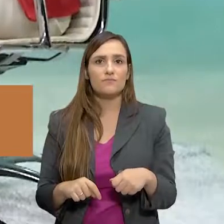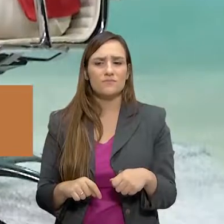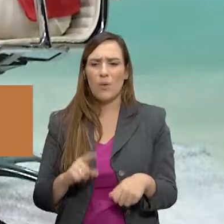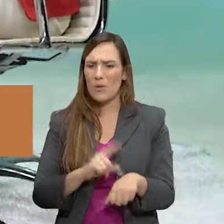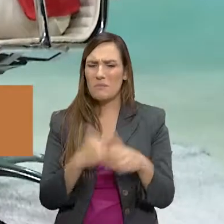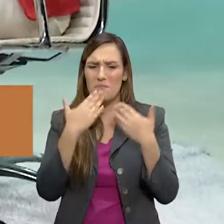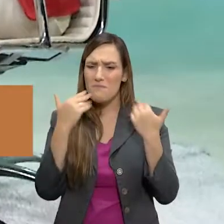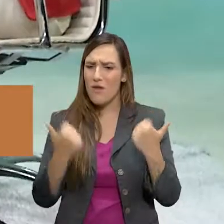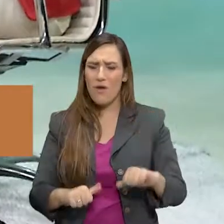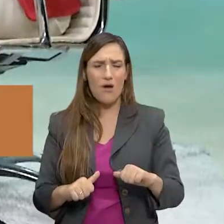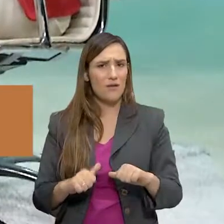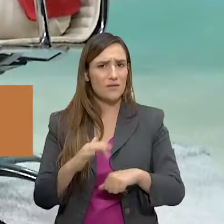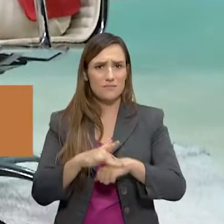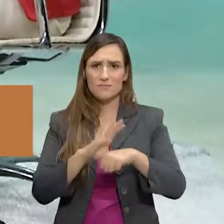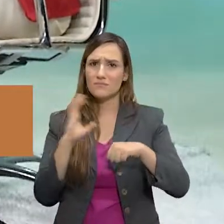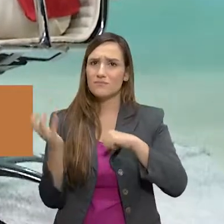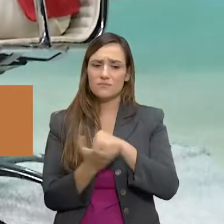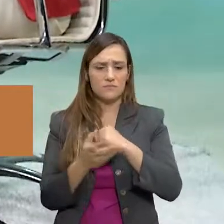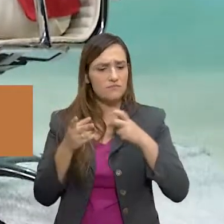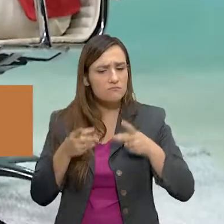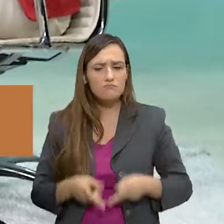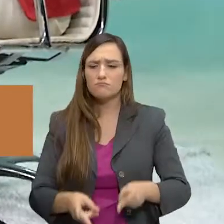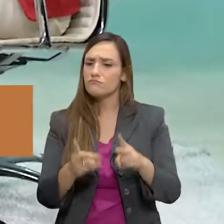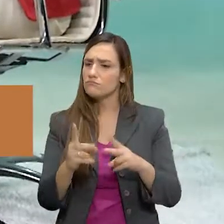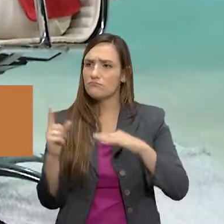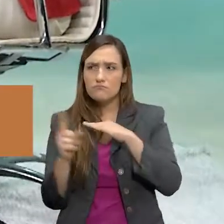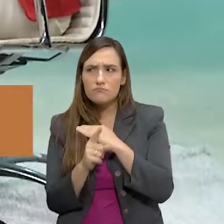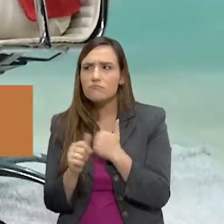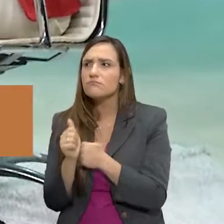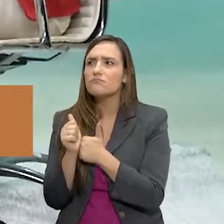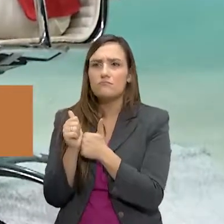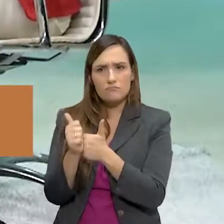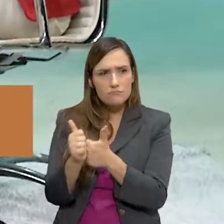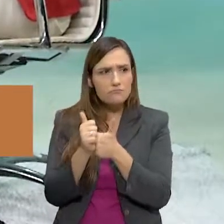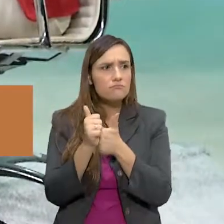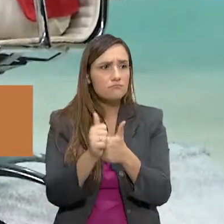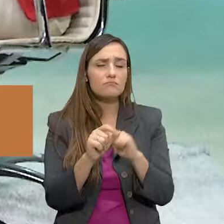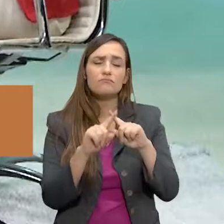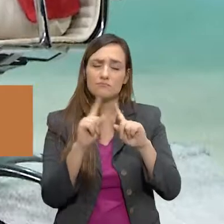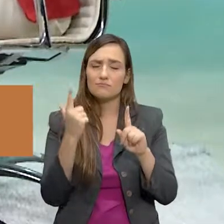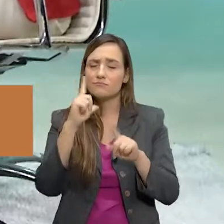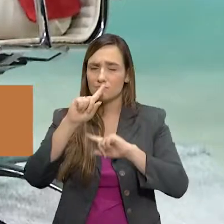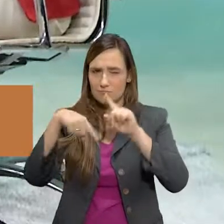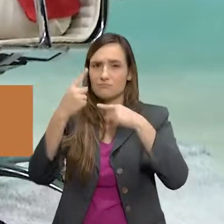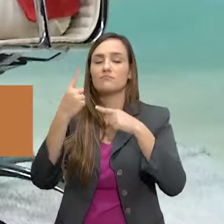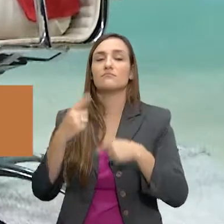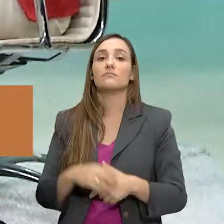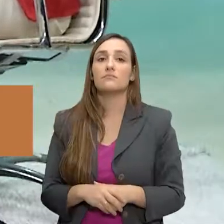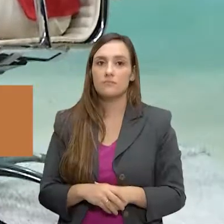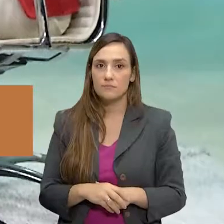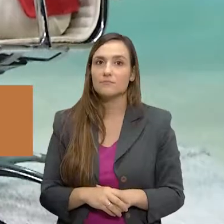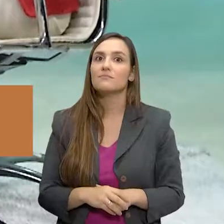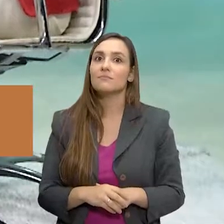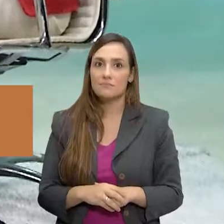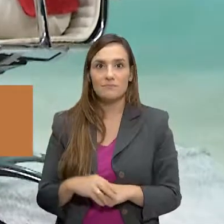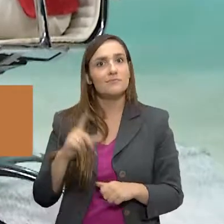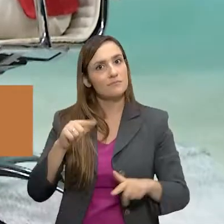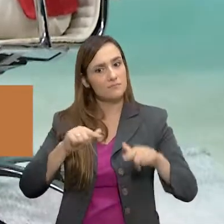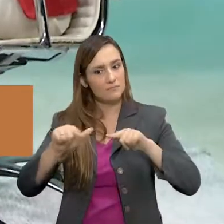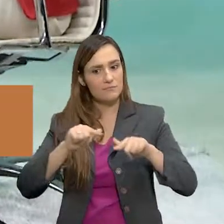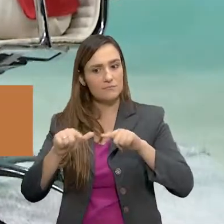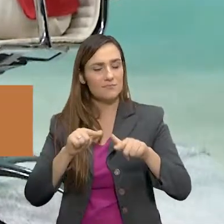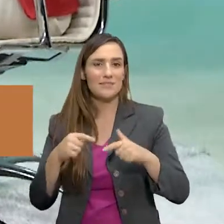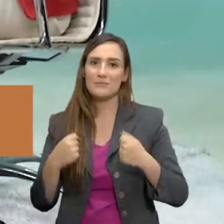momento pior da pandemia e a gente continuou, né, e foi um momento bastante delicado mesmo, mas que a gente foi superando. É um trabalho